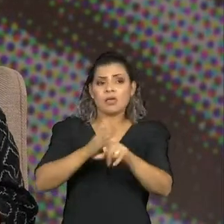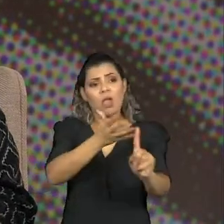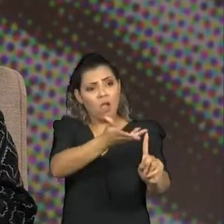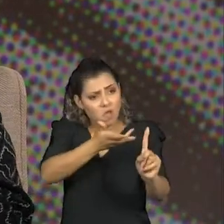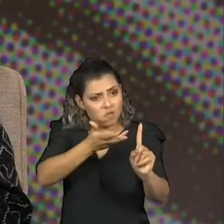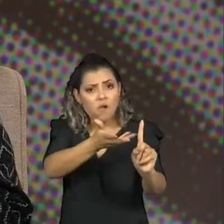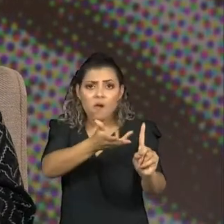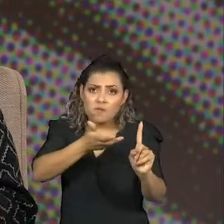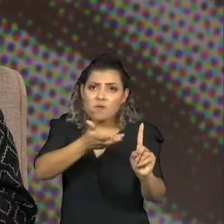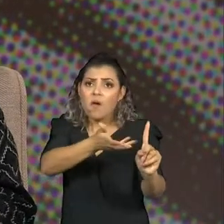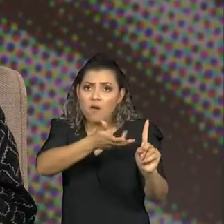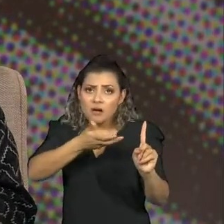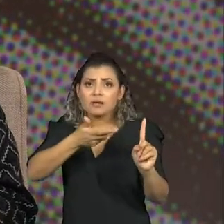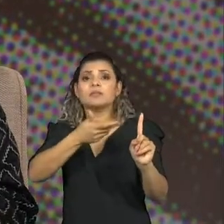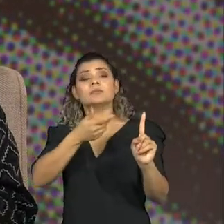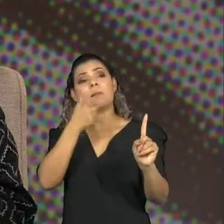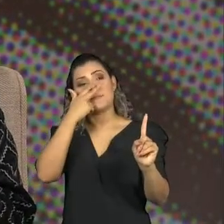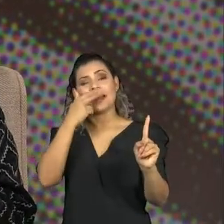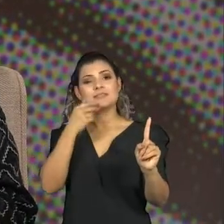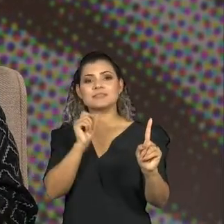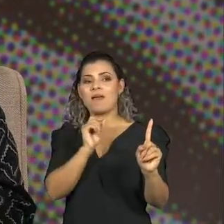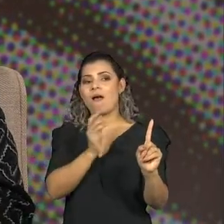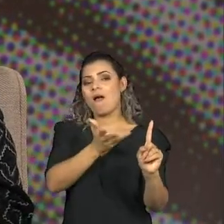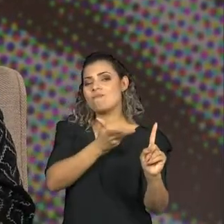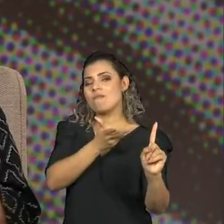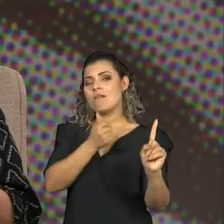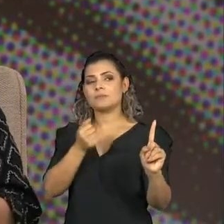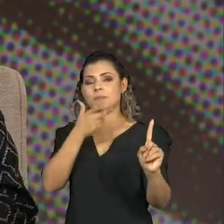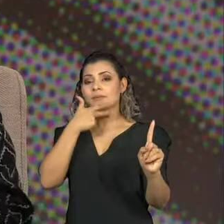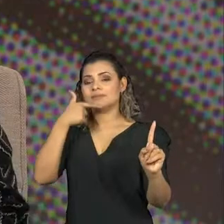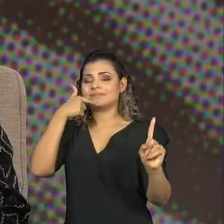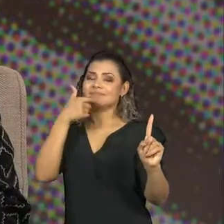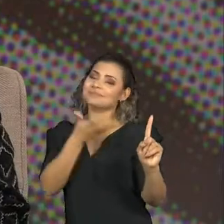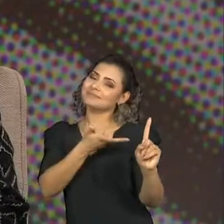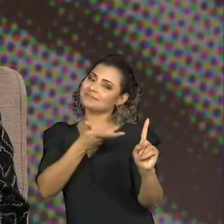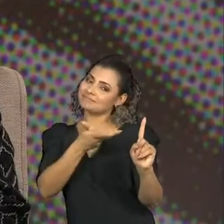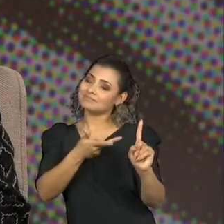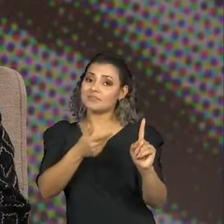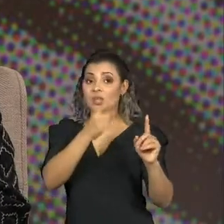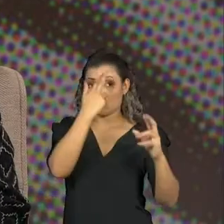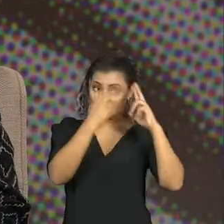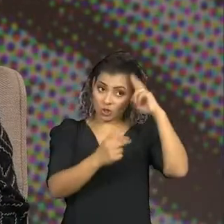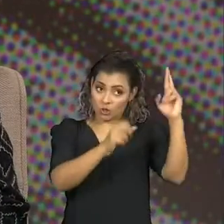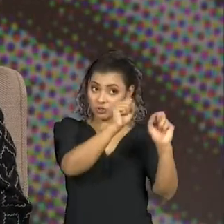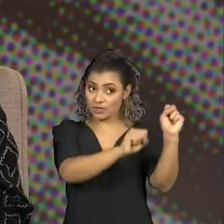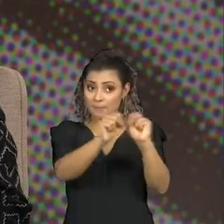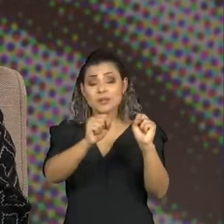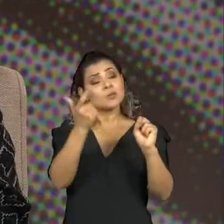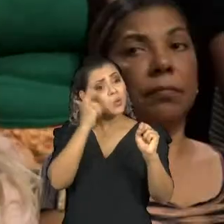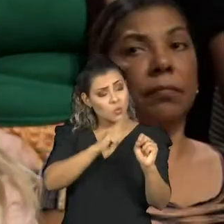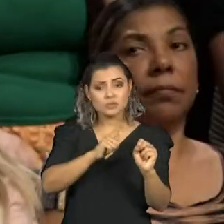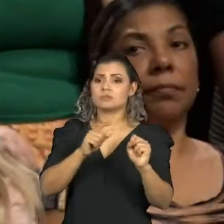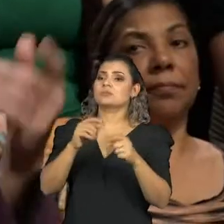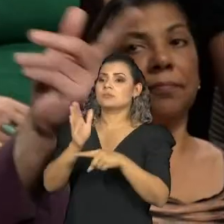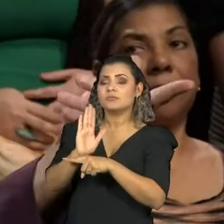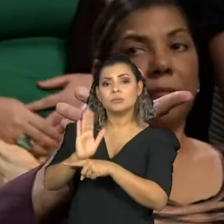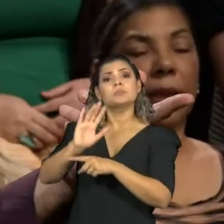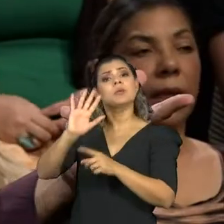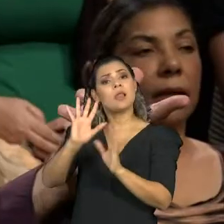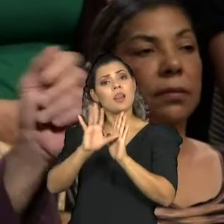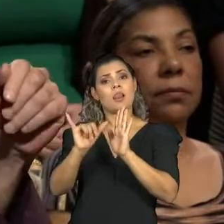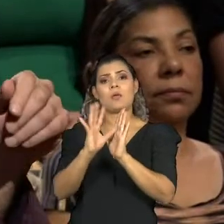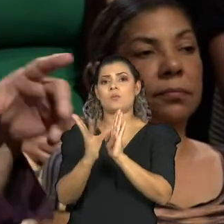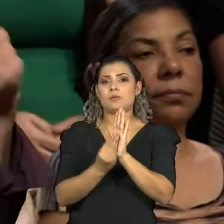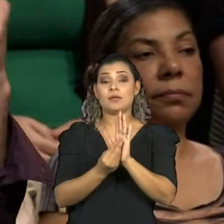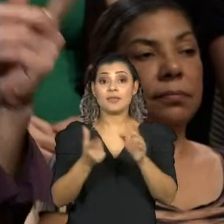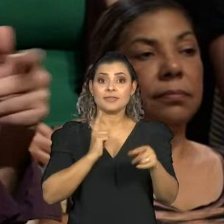com seu brilho nos olhos os empresários que eles podem usar a Lei Rouanet. Nós temos um clipe aí